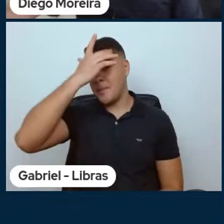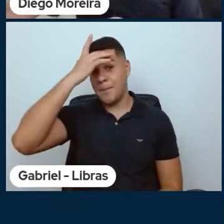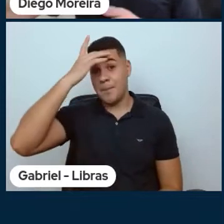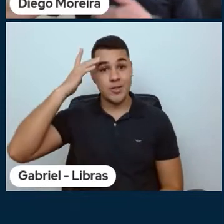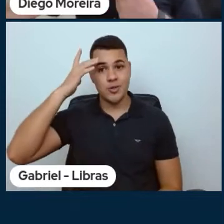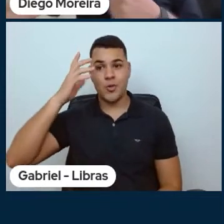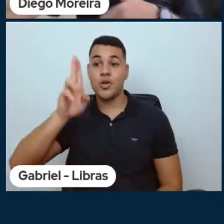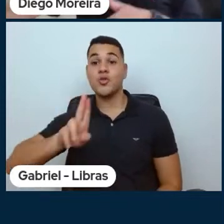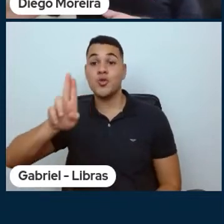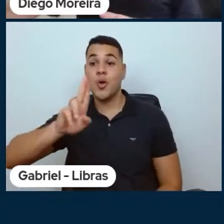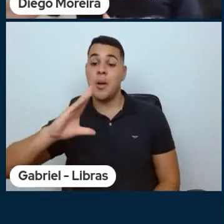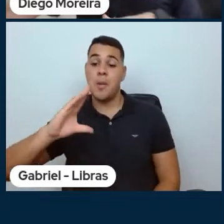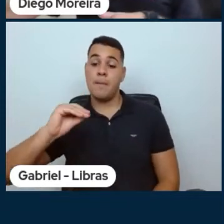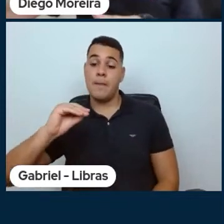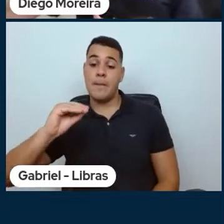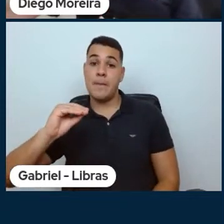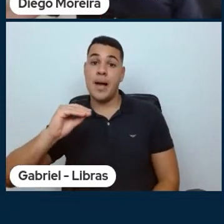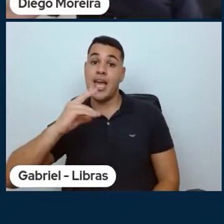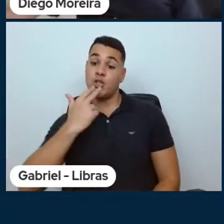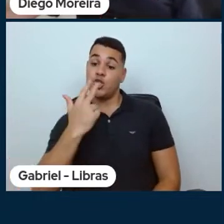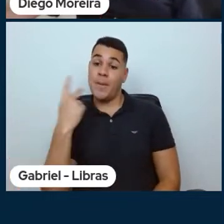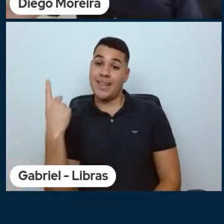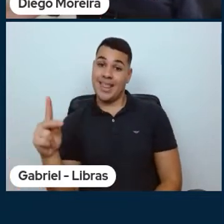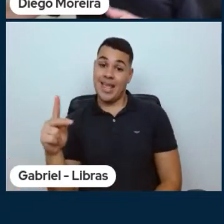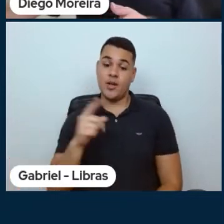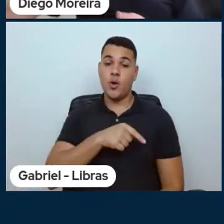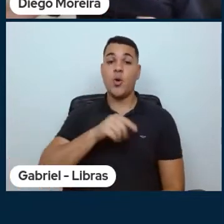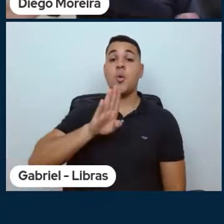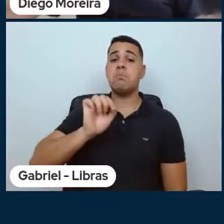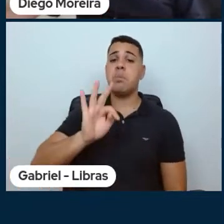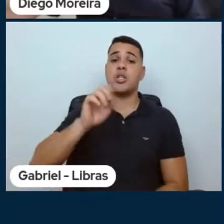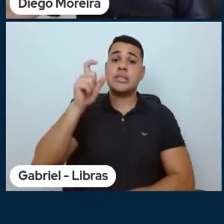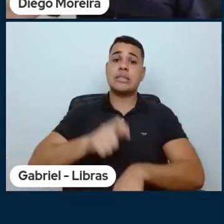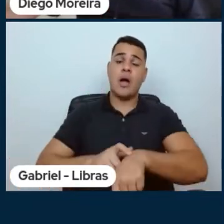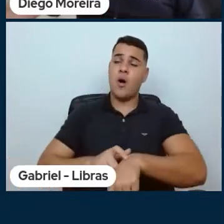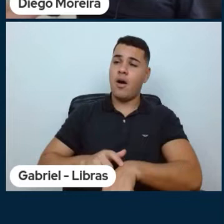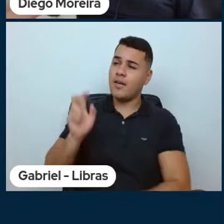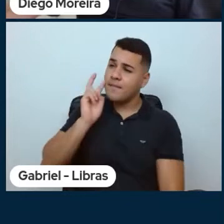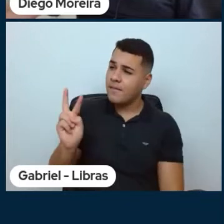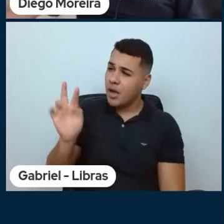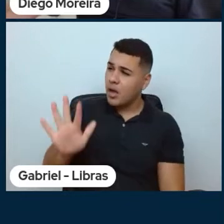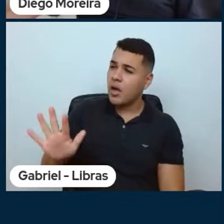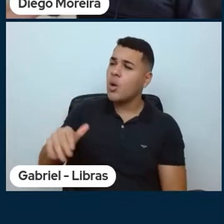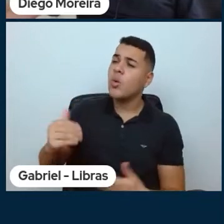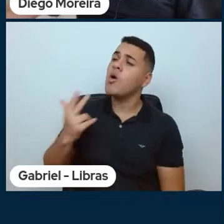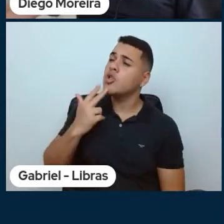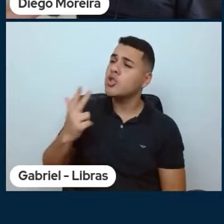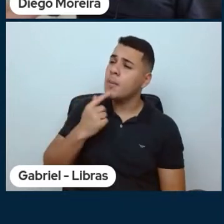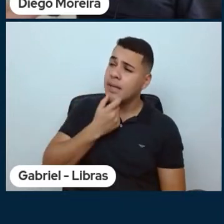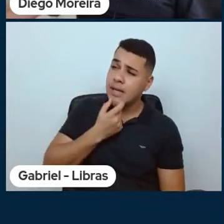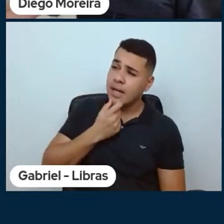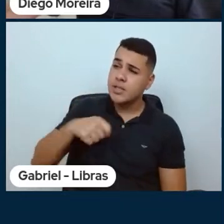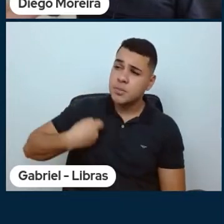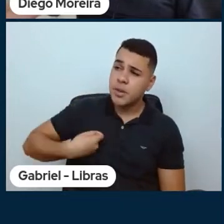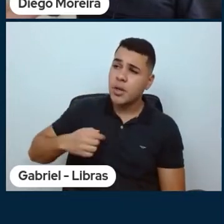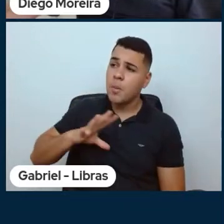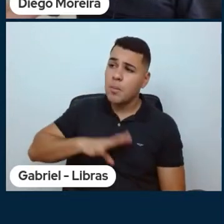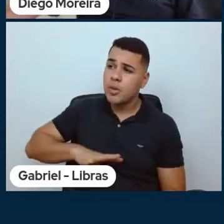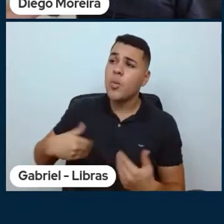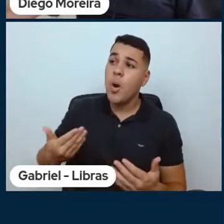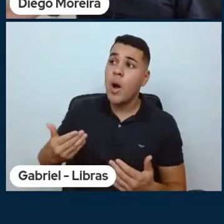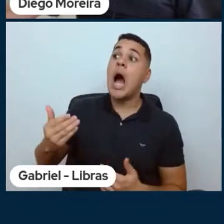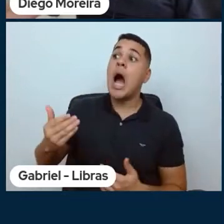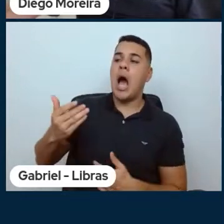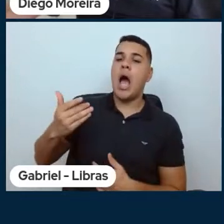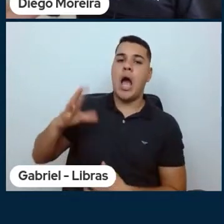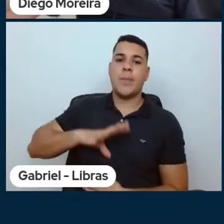dele, e eu já automaticamente já interpreto esse idioma, e eu já consigo fazer o bot a conversar com ele no idioma que ele